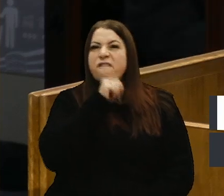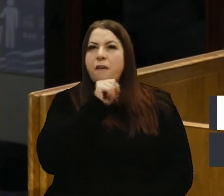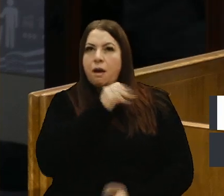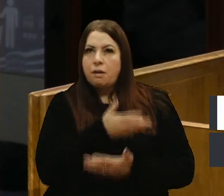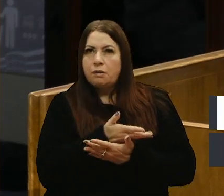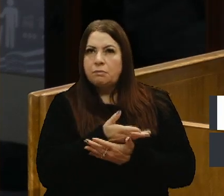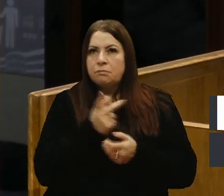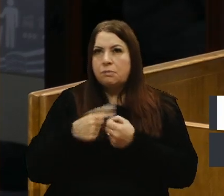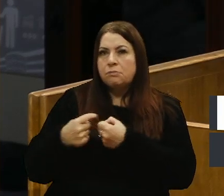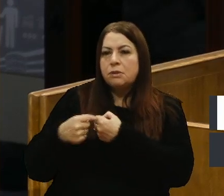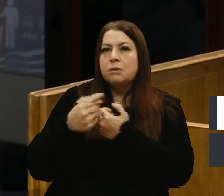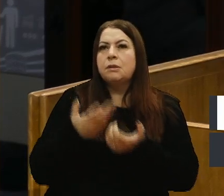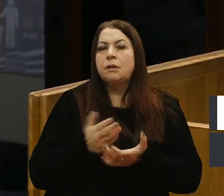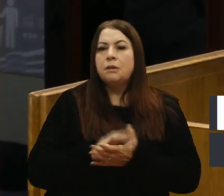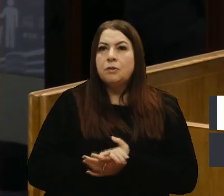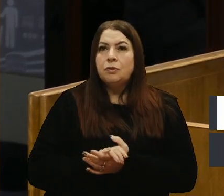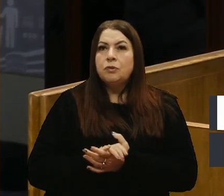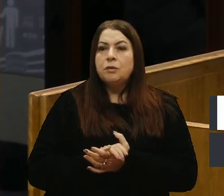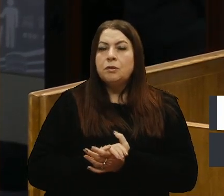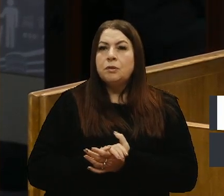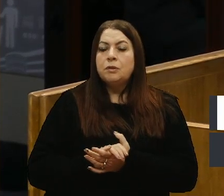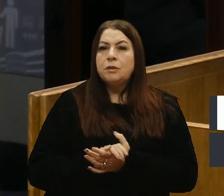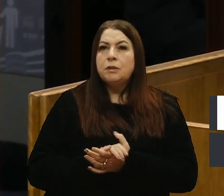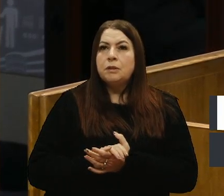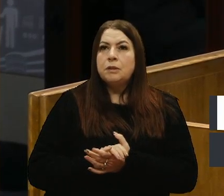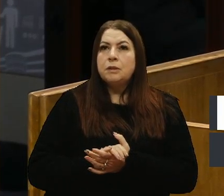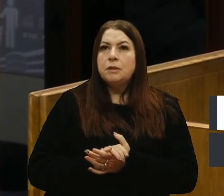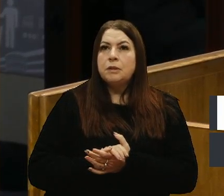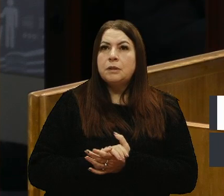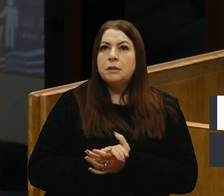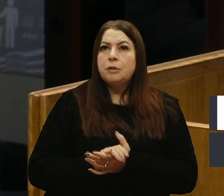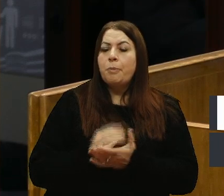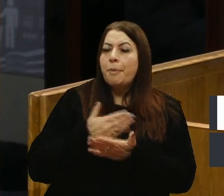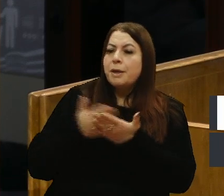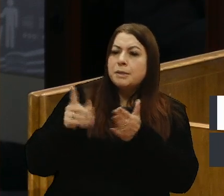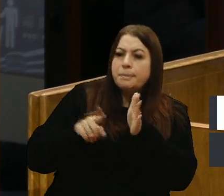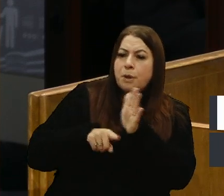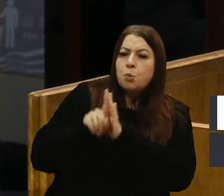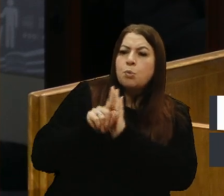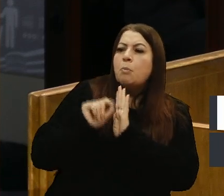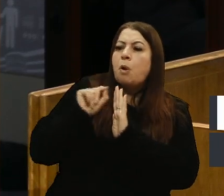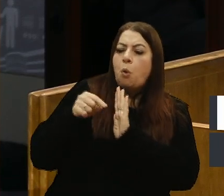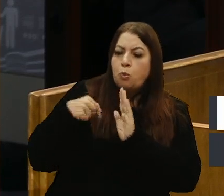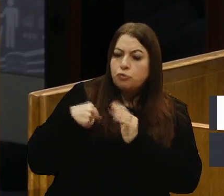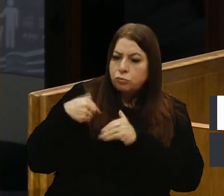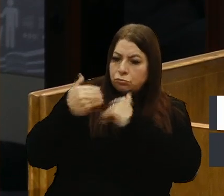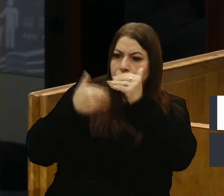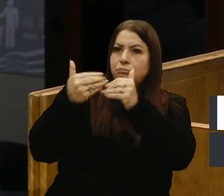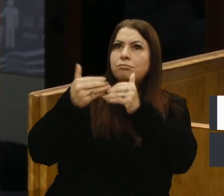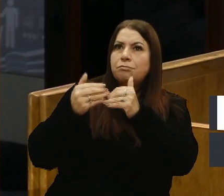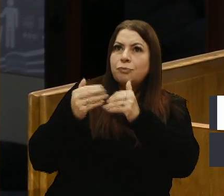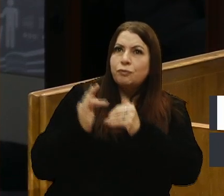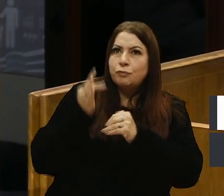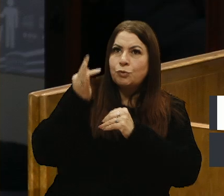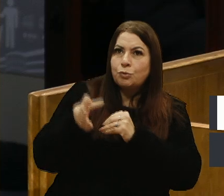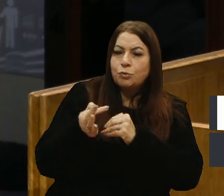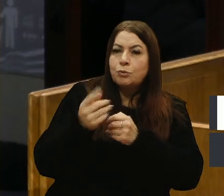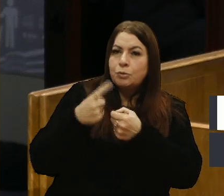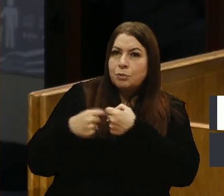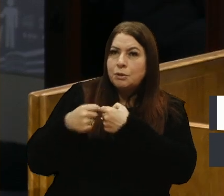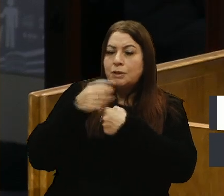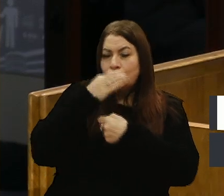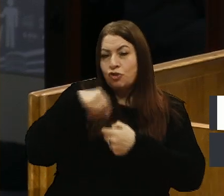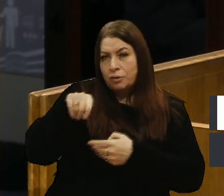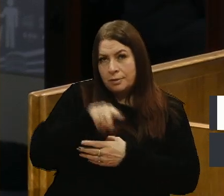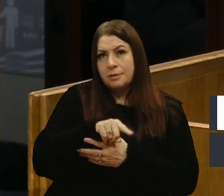Uma cidade que se questiona para onde e como nós podemos crescer? Caxias do Sul